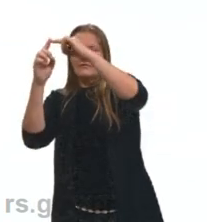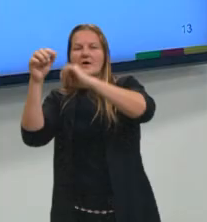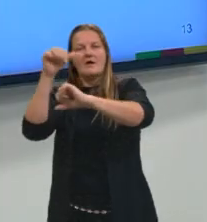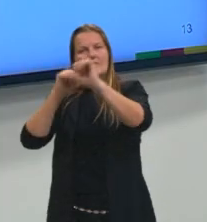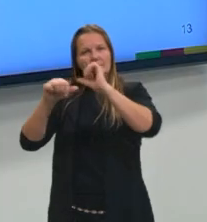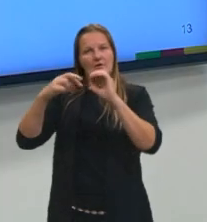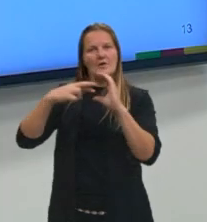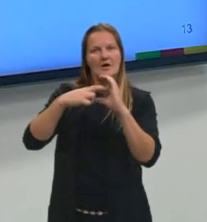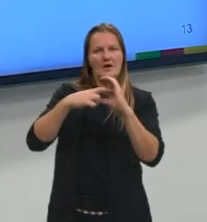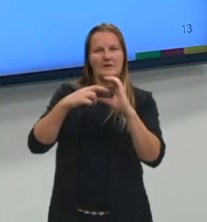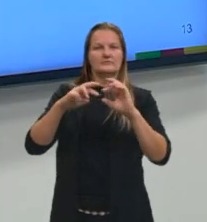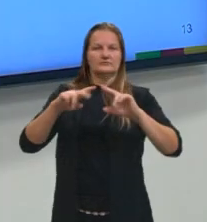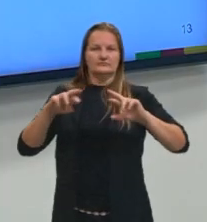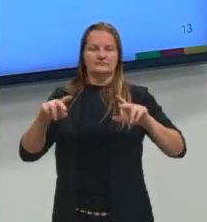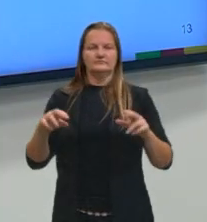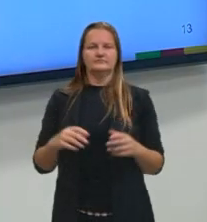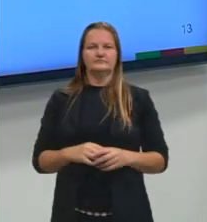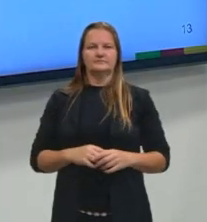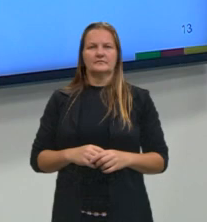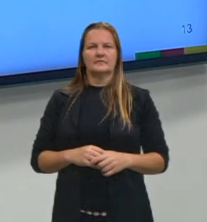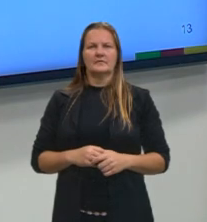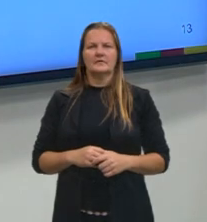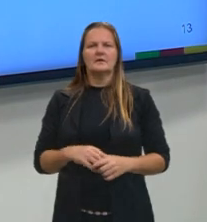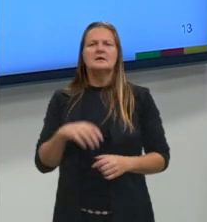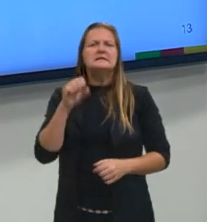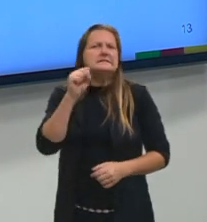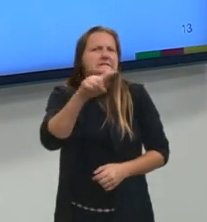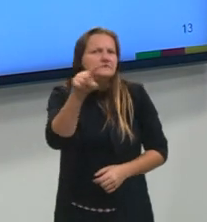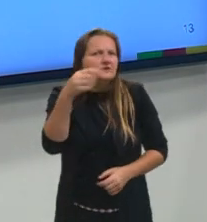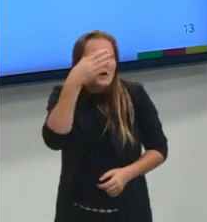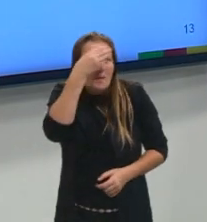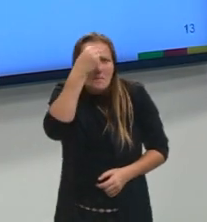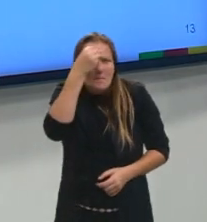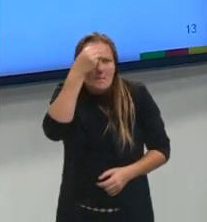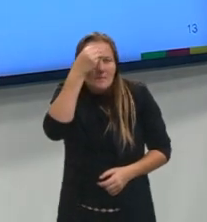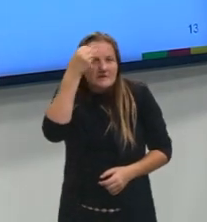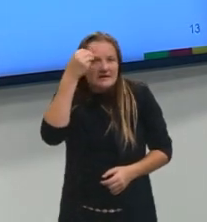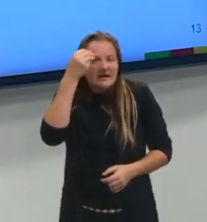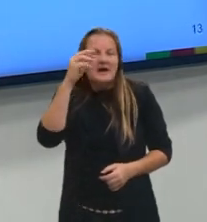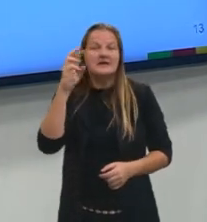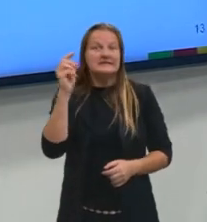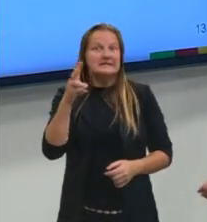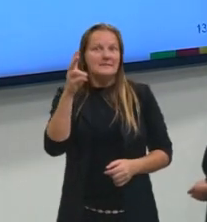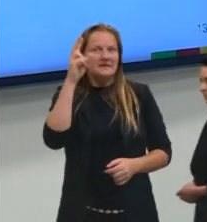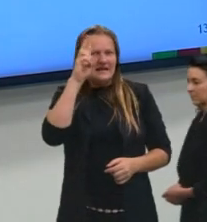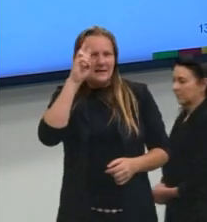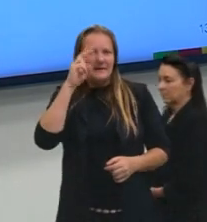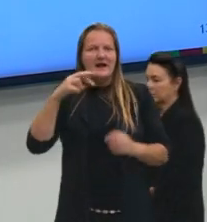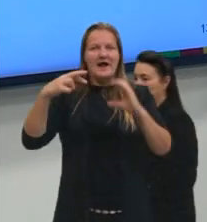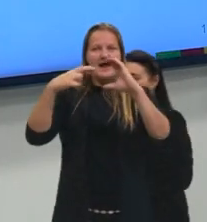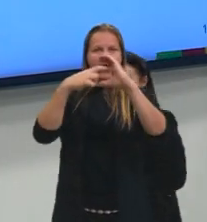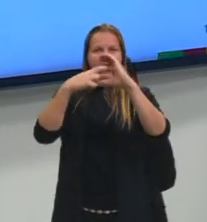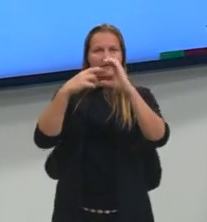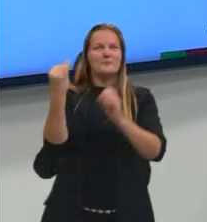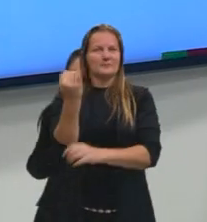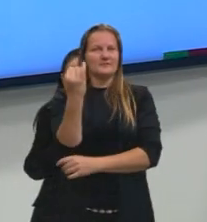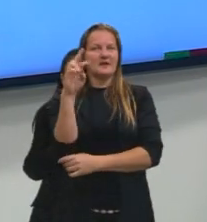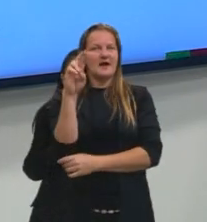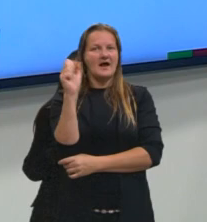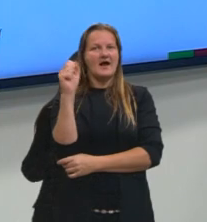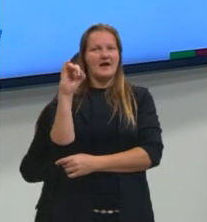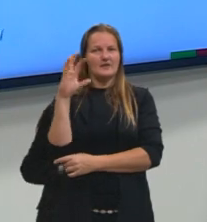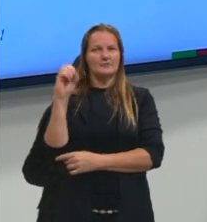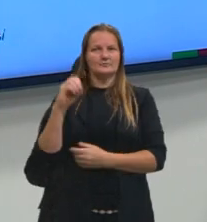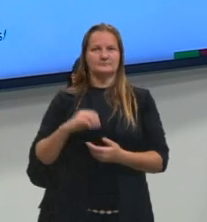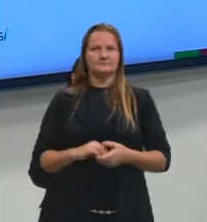raio sempre compara com o raio Então se lembrar do raio facilita para lembrar das outras propriedades porque eu lembro